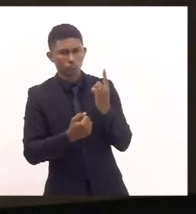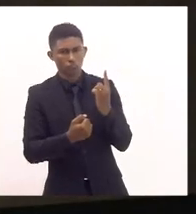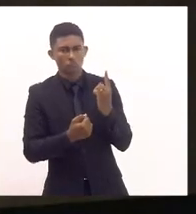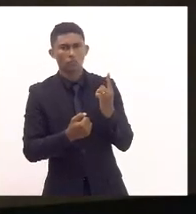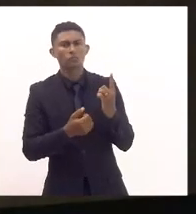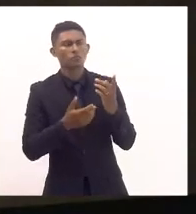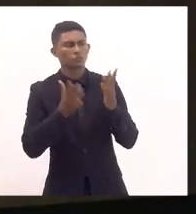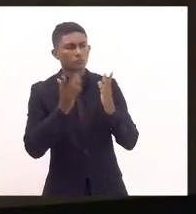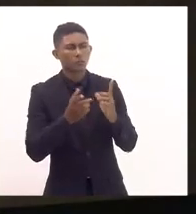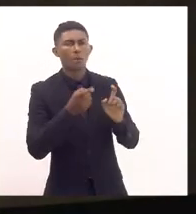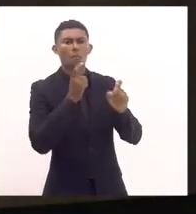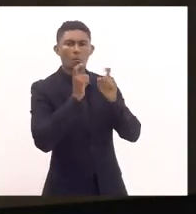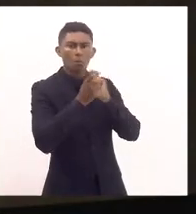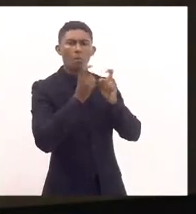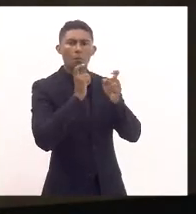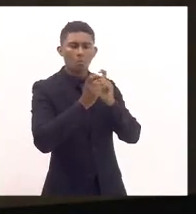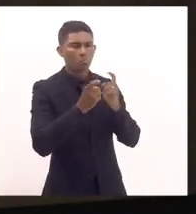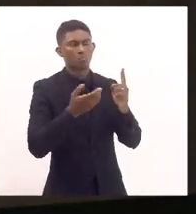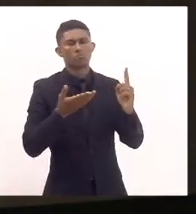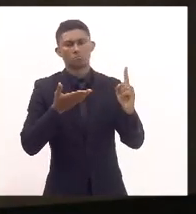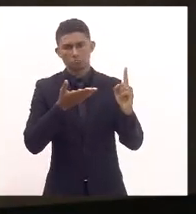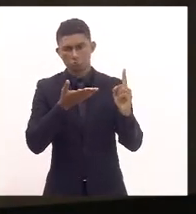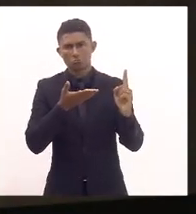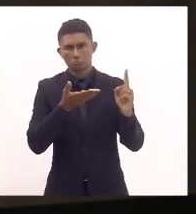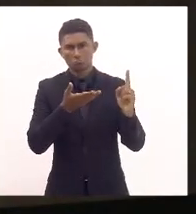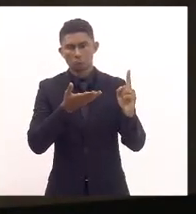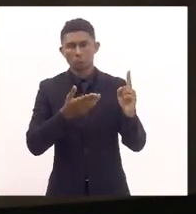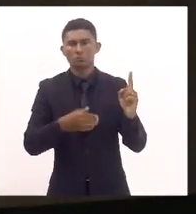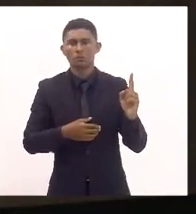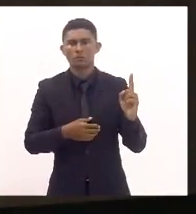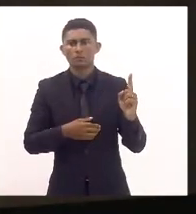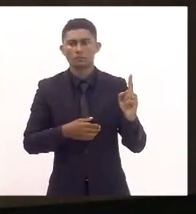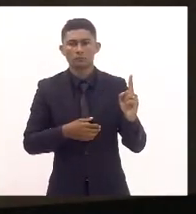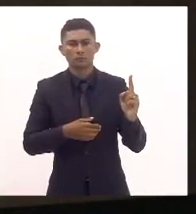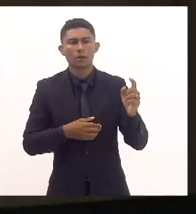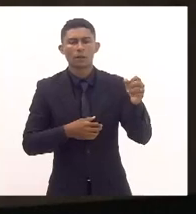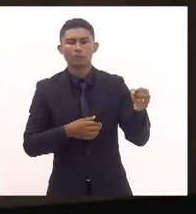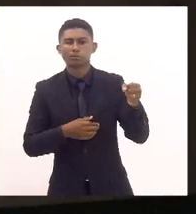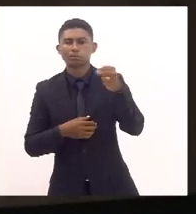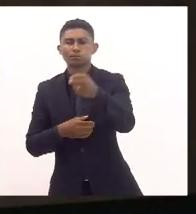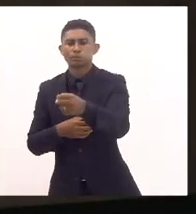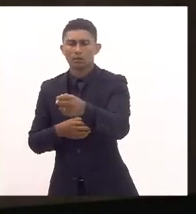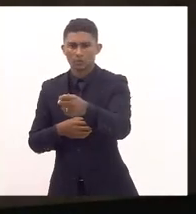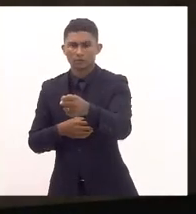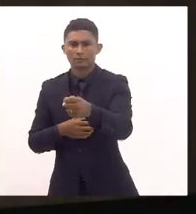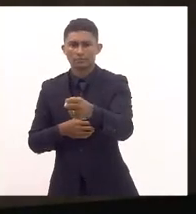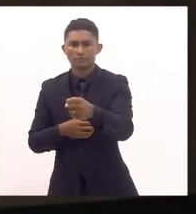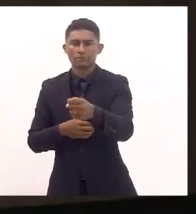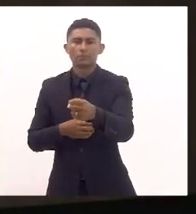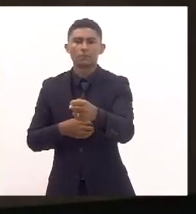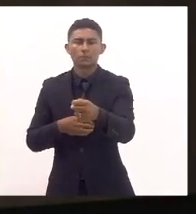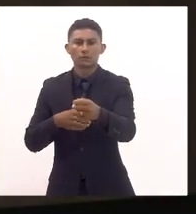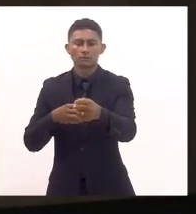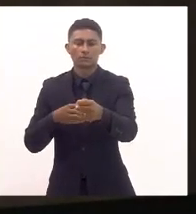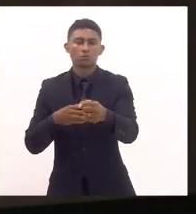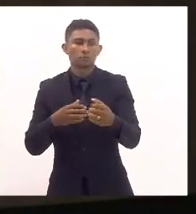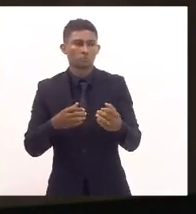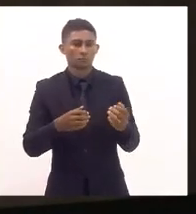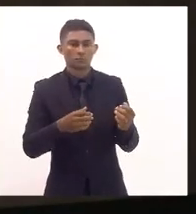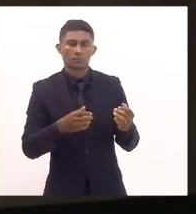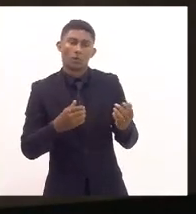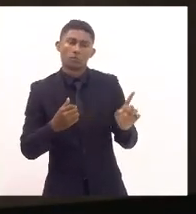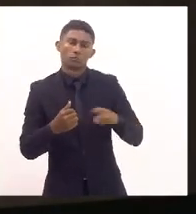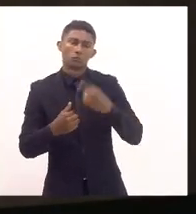falando na sobre sua recondução à possibilidade do nosso voto